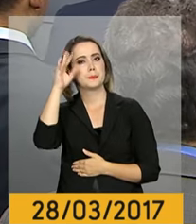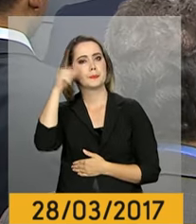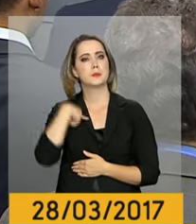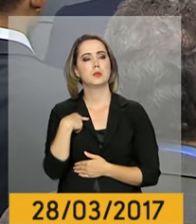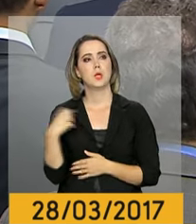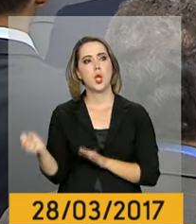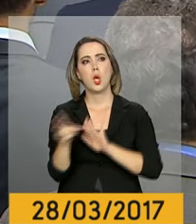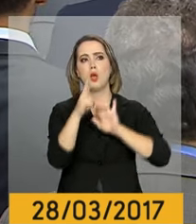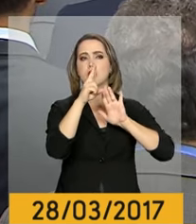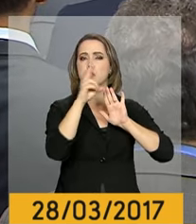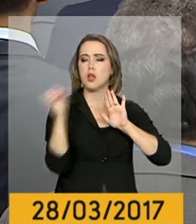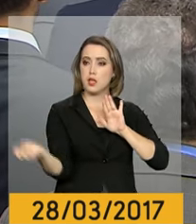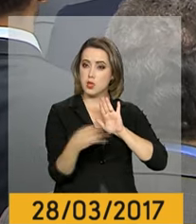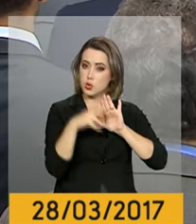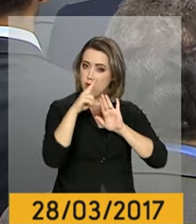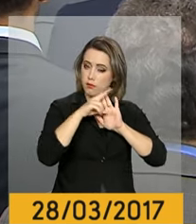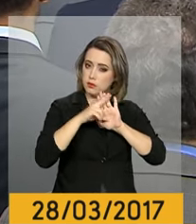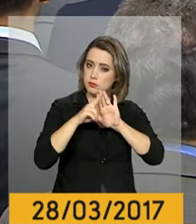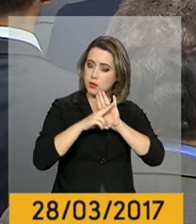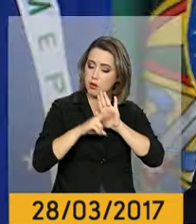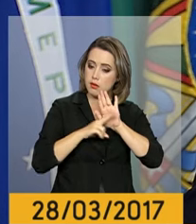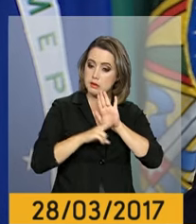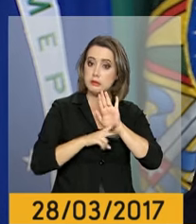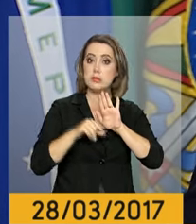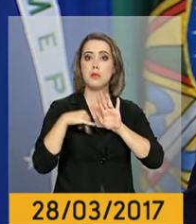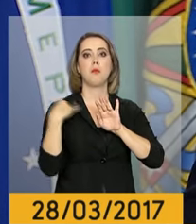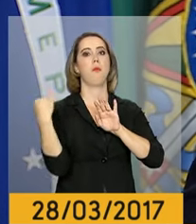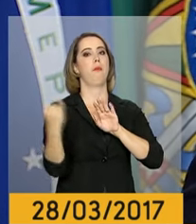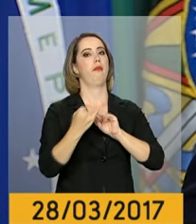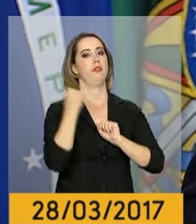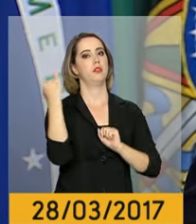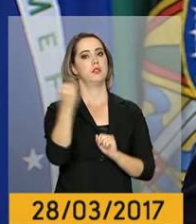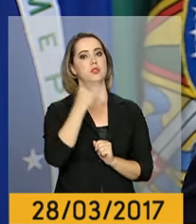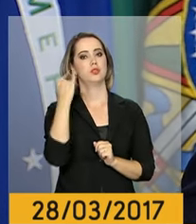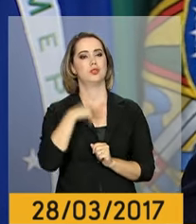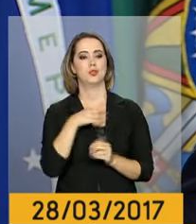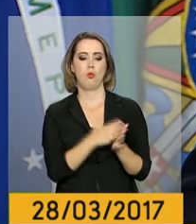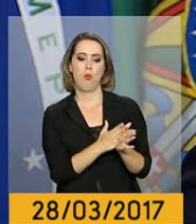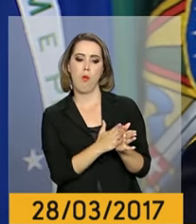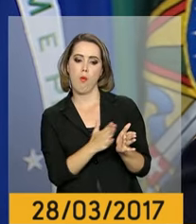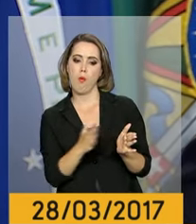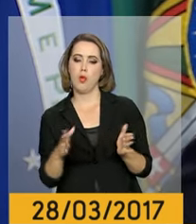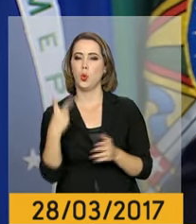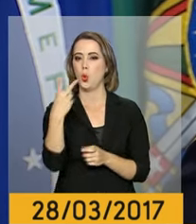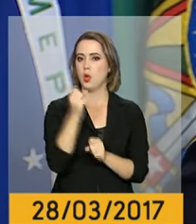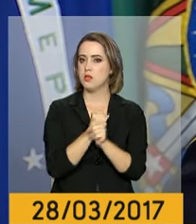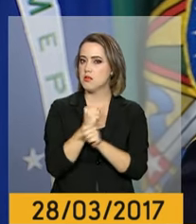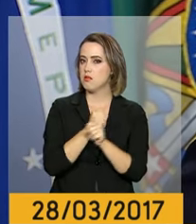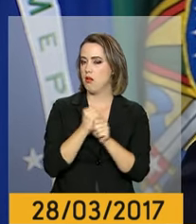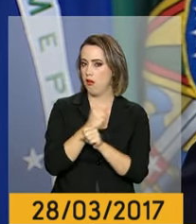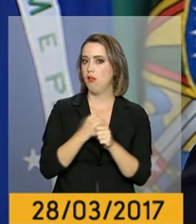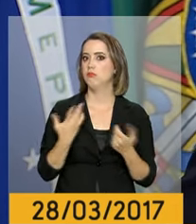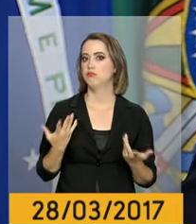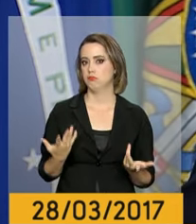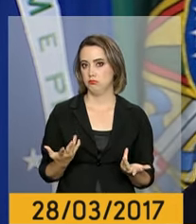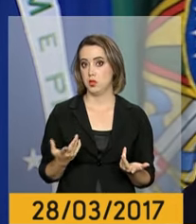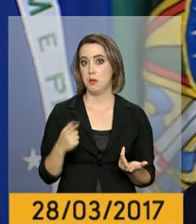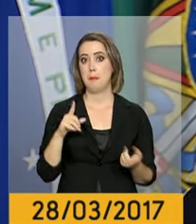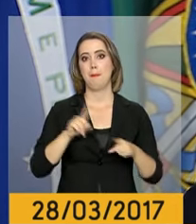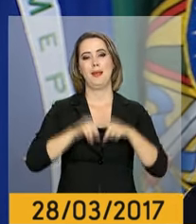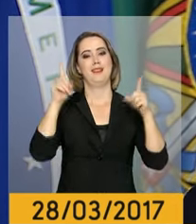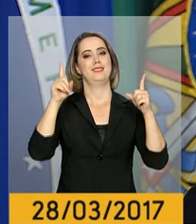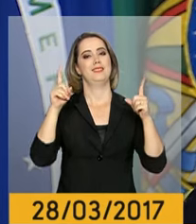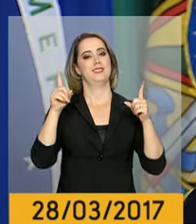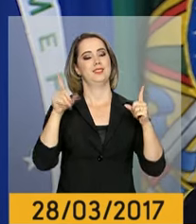reformas fundamentais que nós iríamos fazer nós levaríamos praticamente os 2 anos e 8 meses foi muito